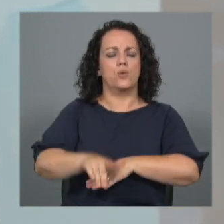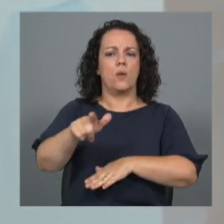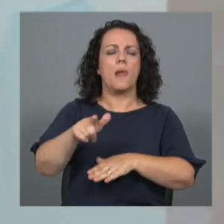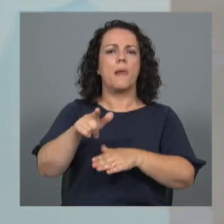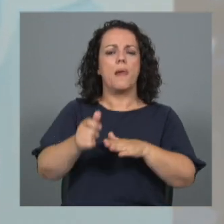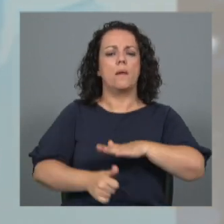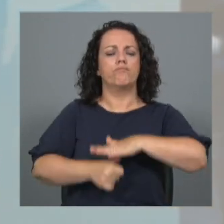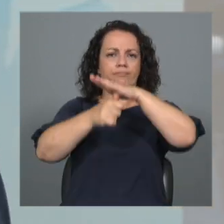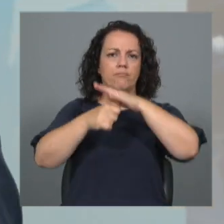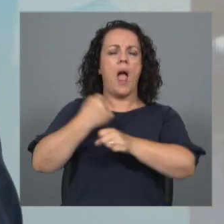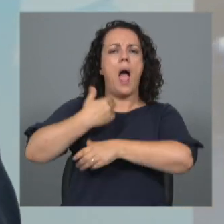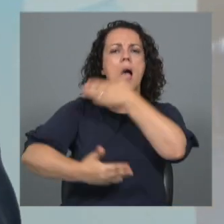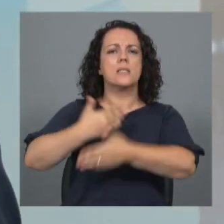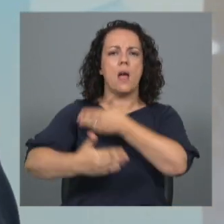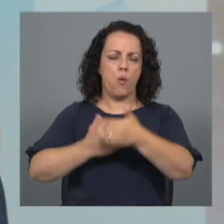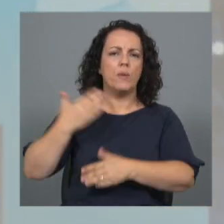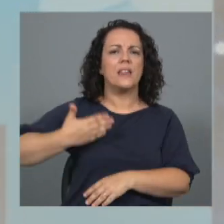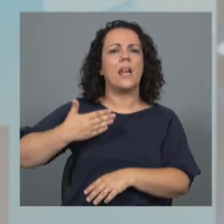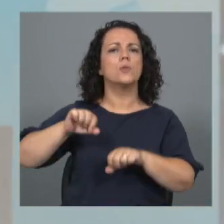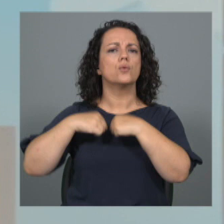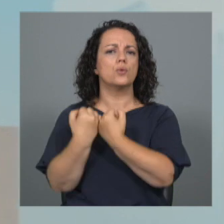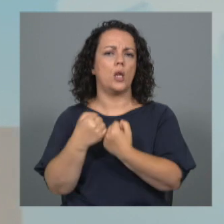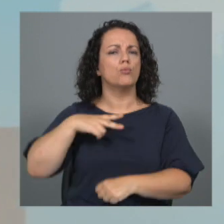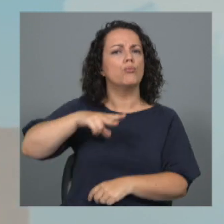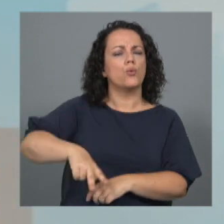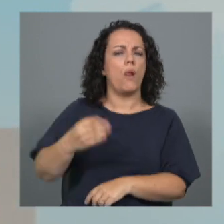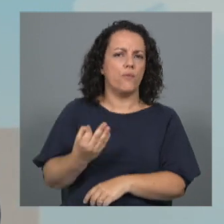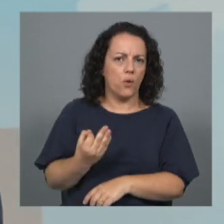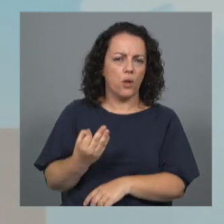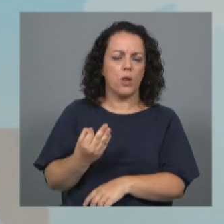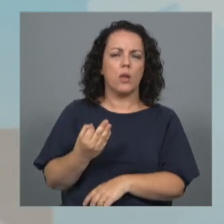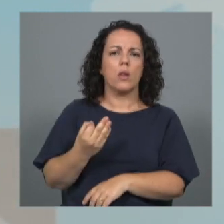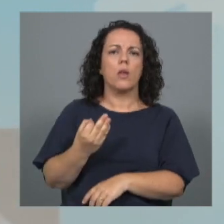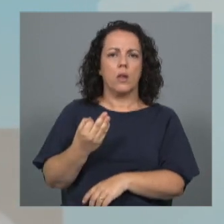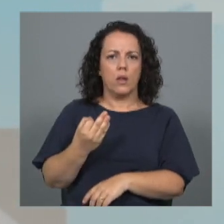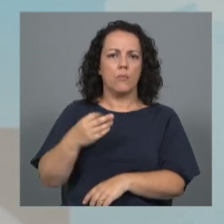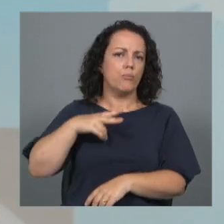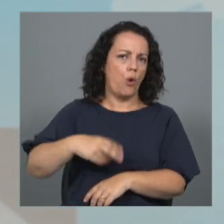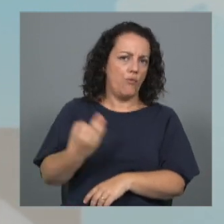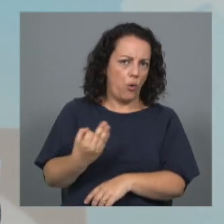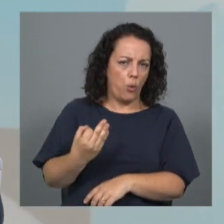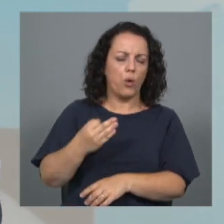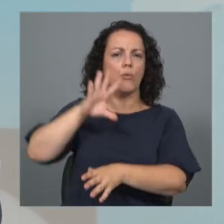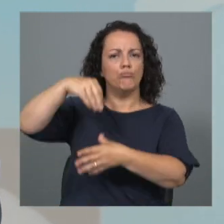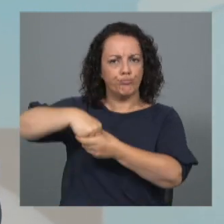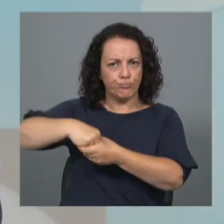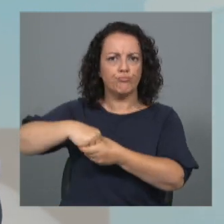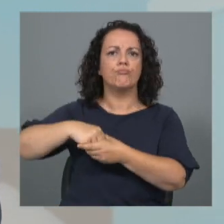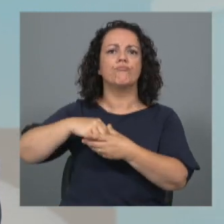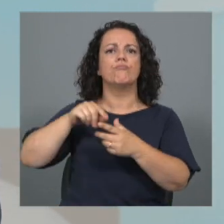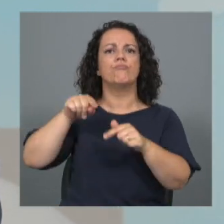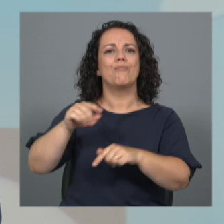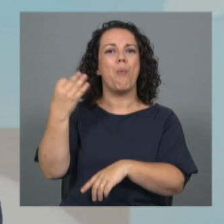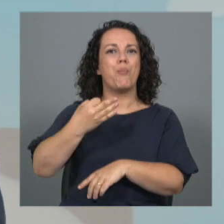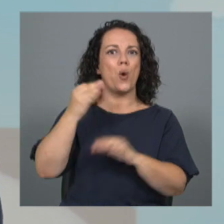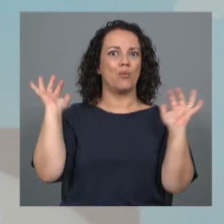dos Direitos Sociais, que Portugal também conseguiu que se realizasse e que se concretizasse na Cimeira Social do